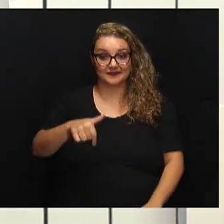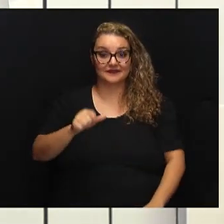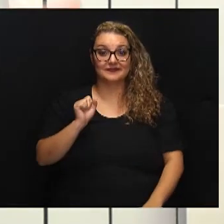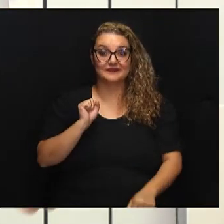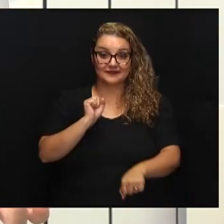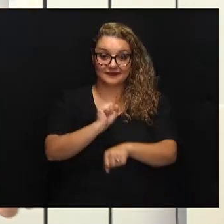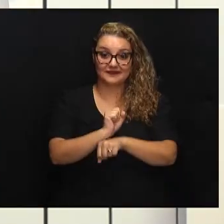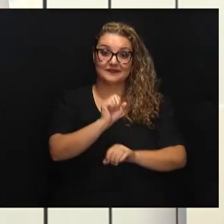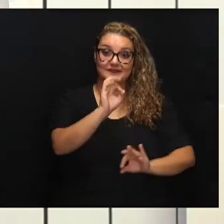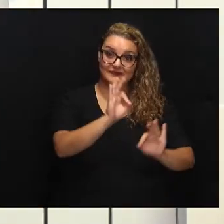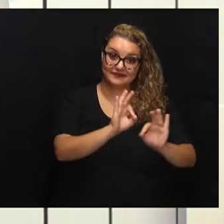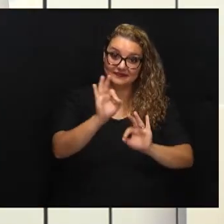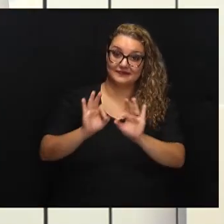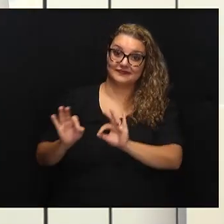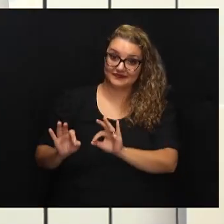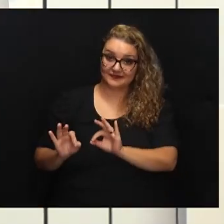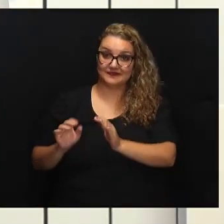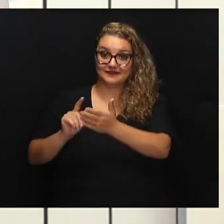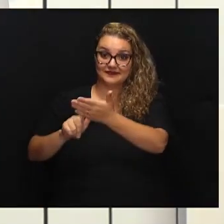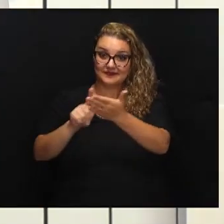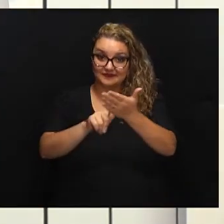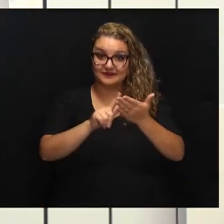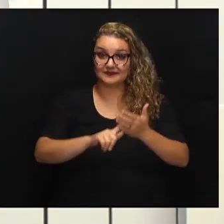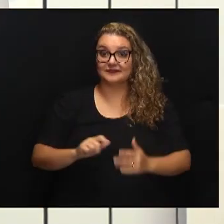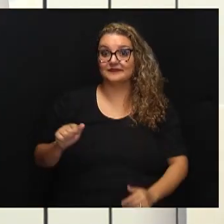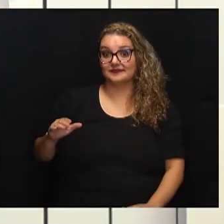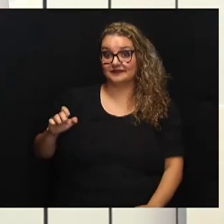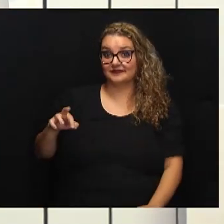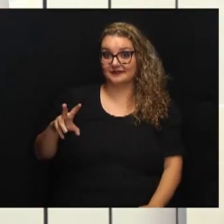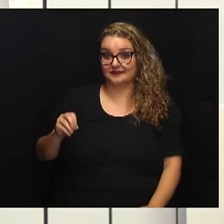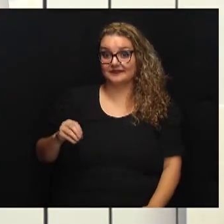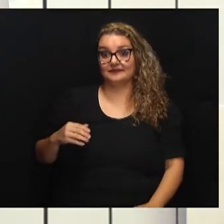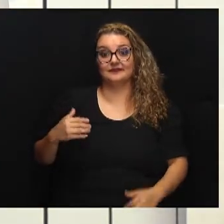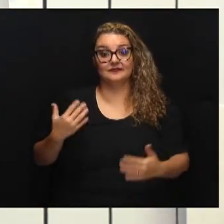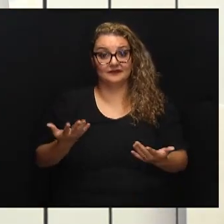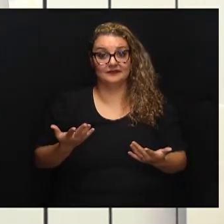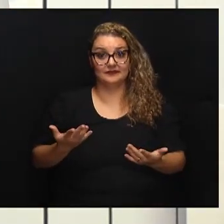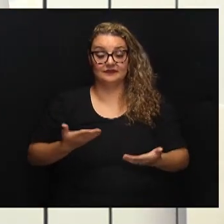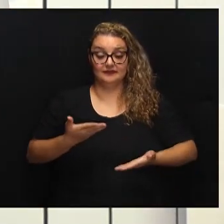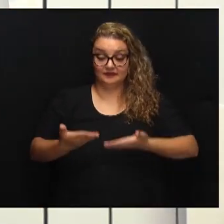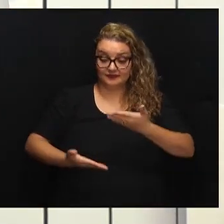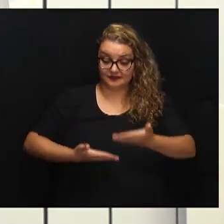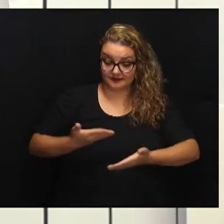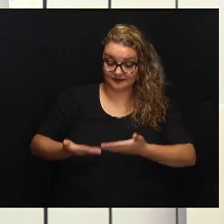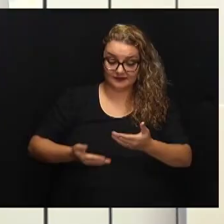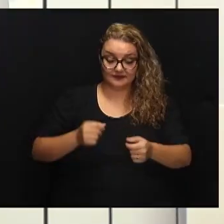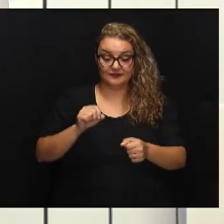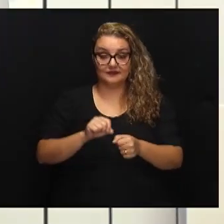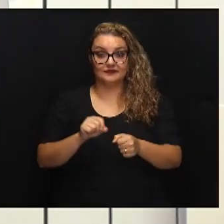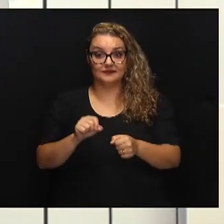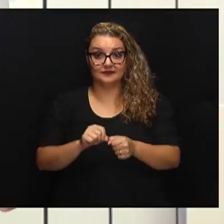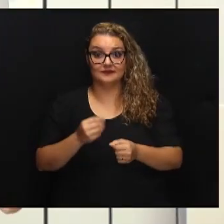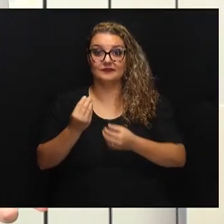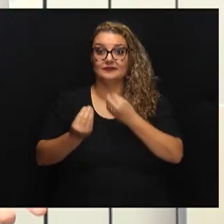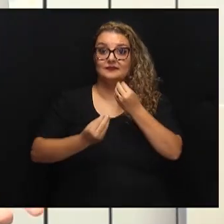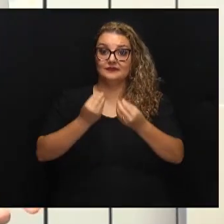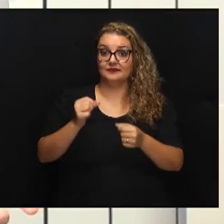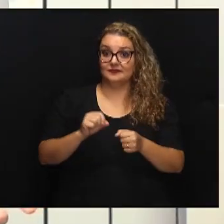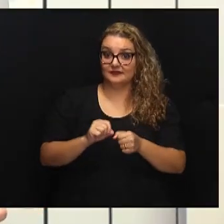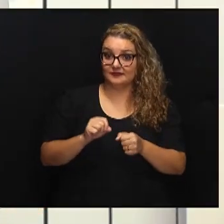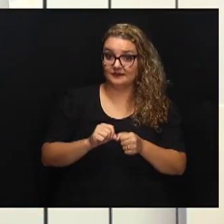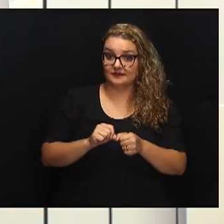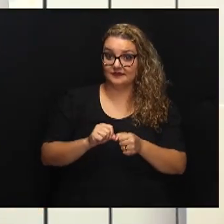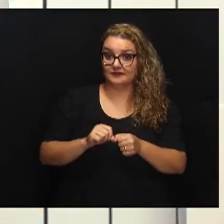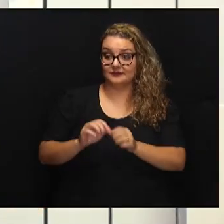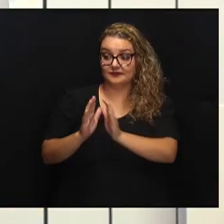para organização e limpeza do acervo. Então, sobre o serviço que é realizado, como que faz para retirar